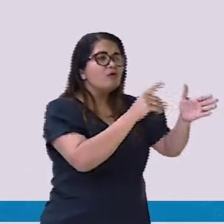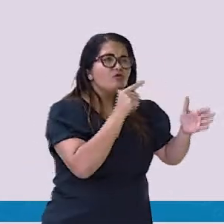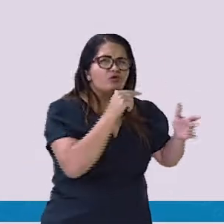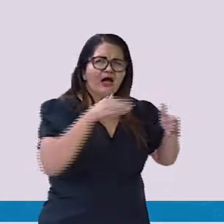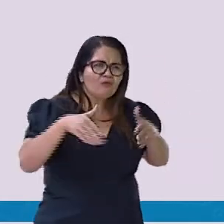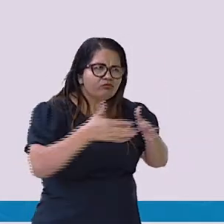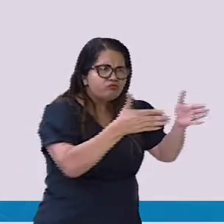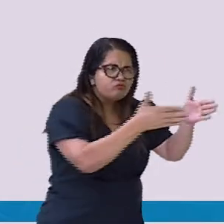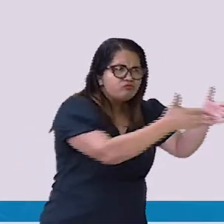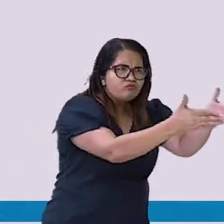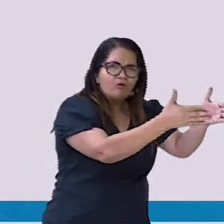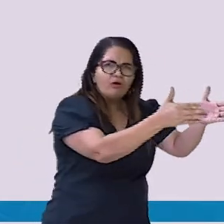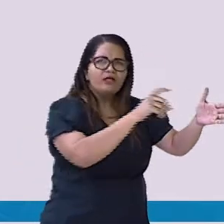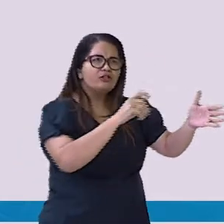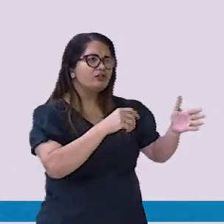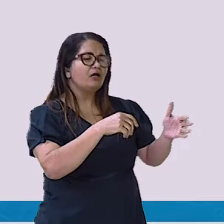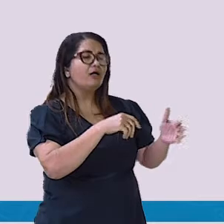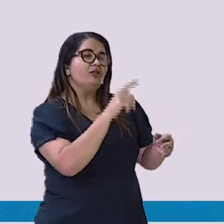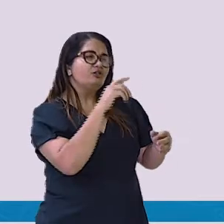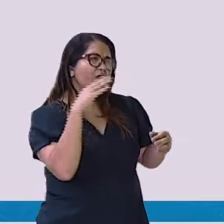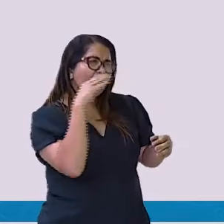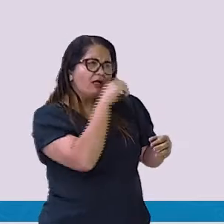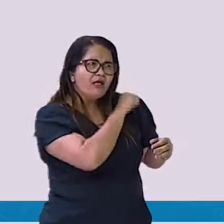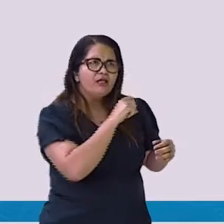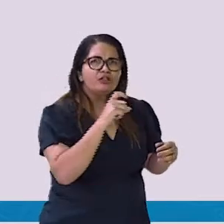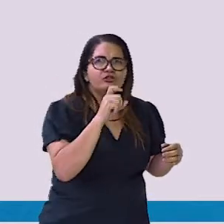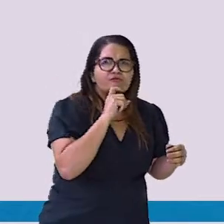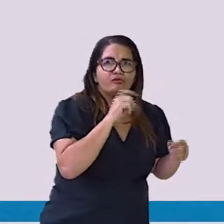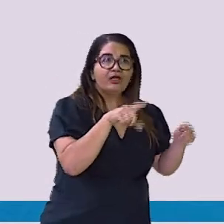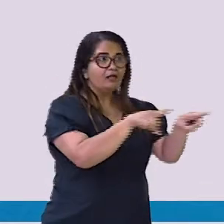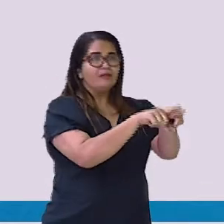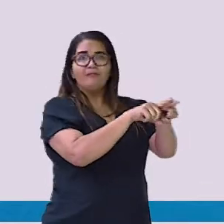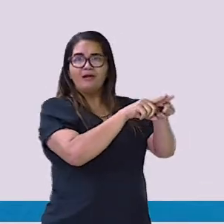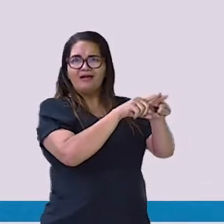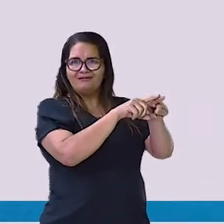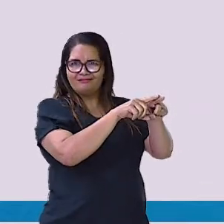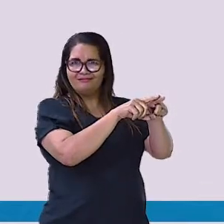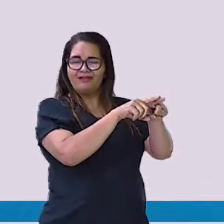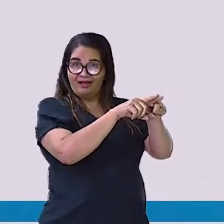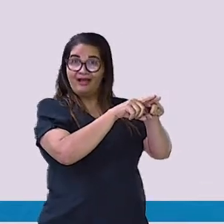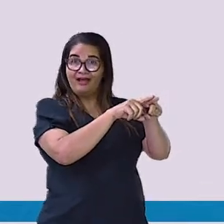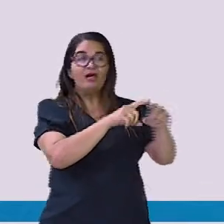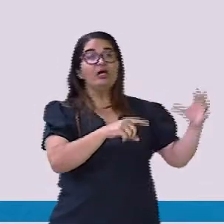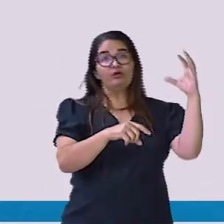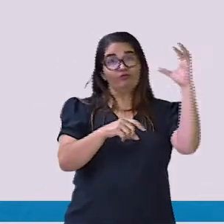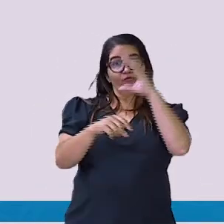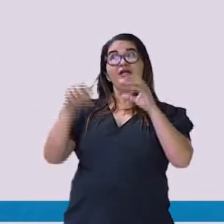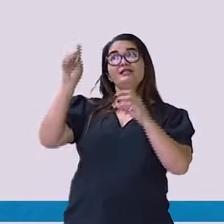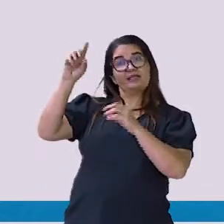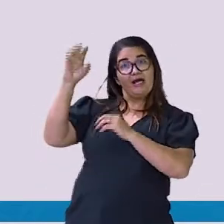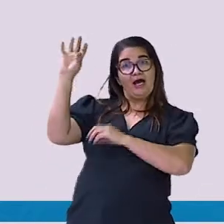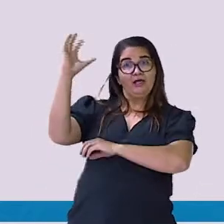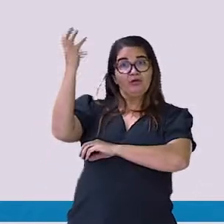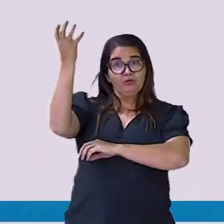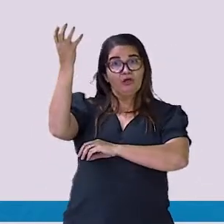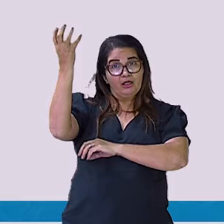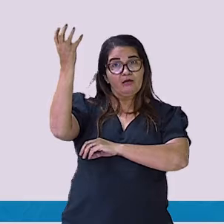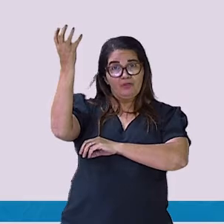semelhanças, tá, do clima. Por quê? Porque recebe influência do mar, do